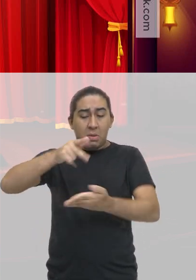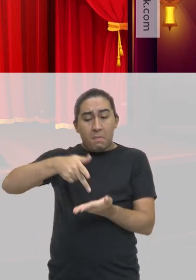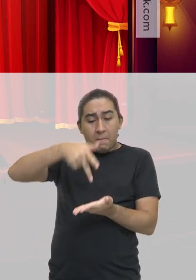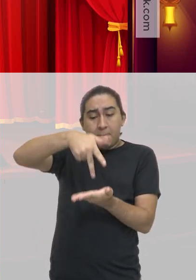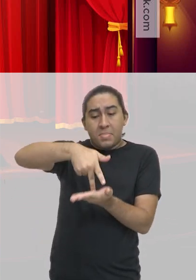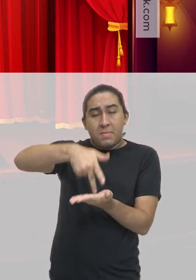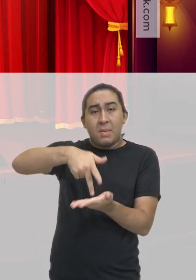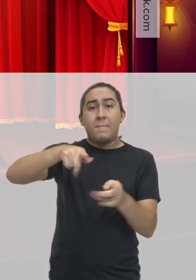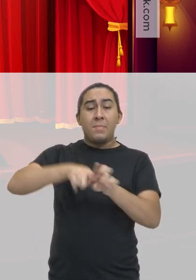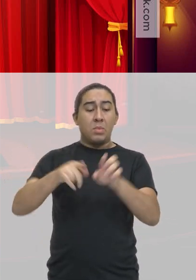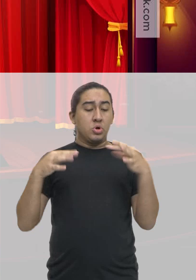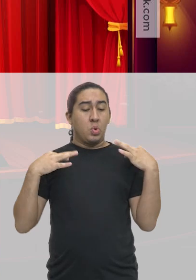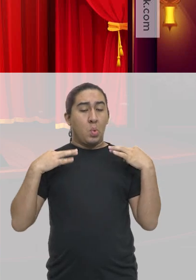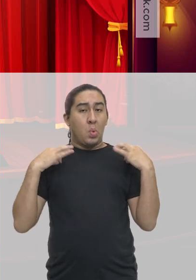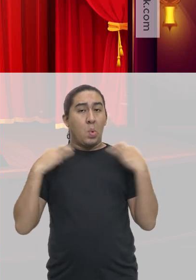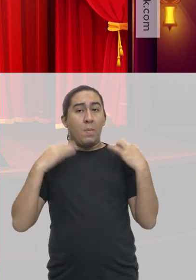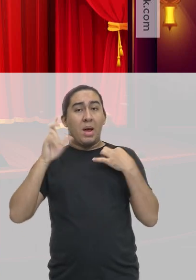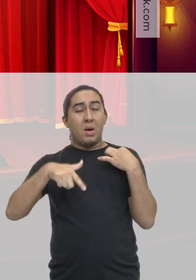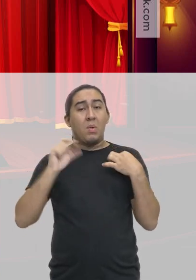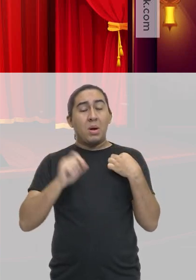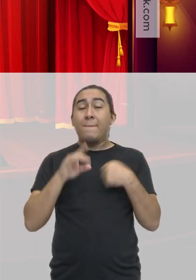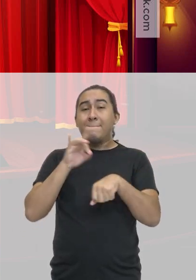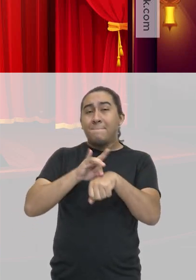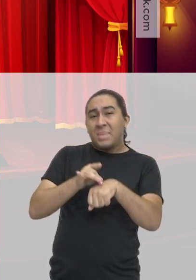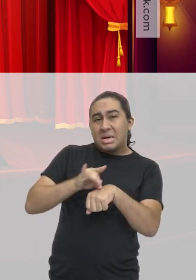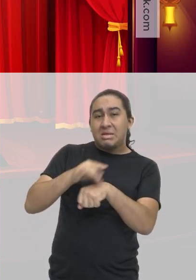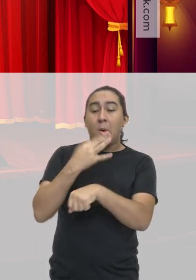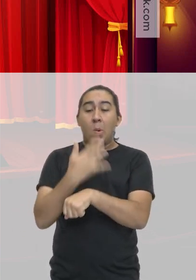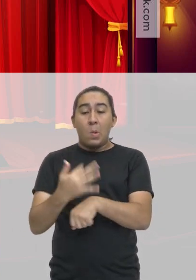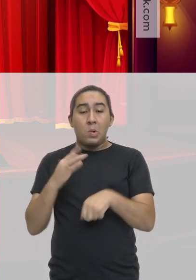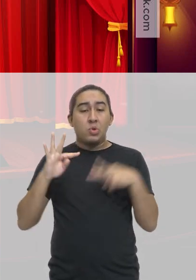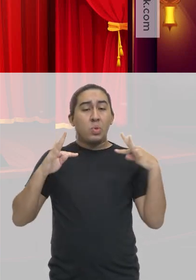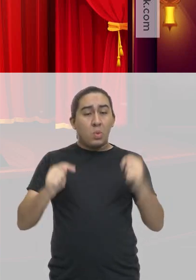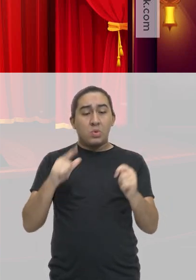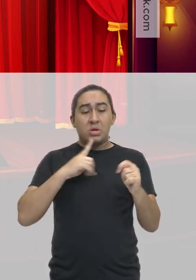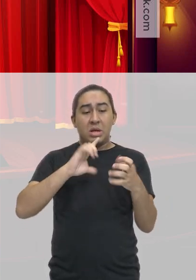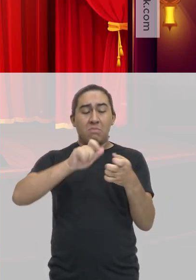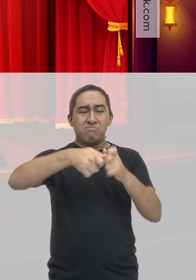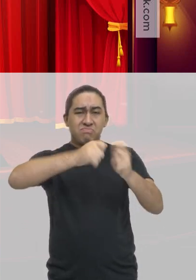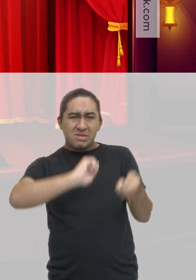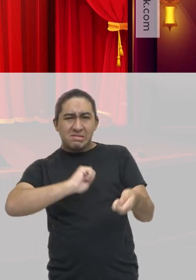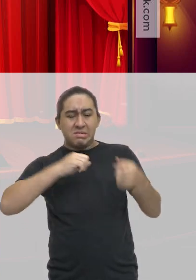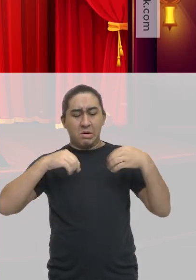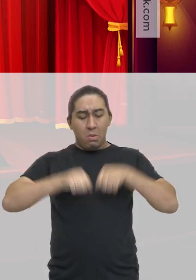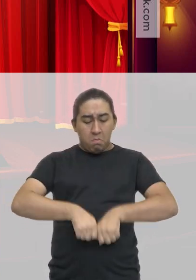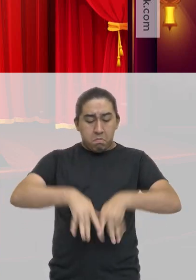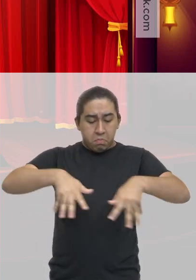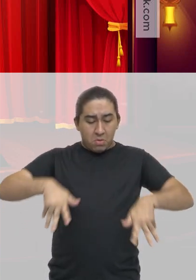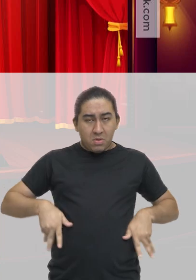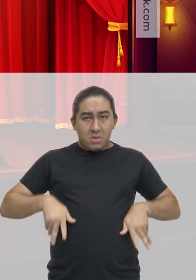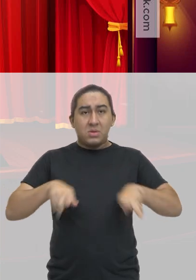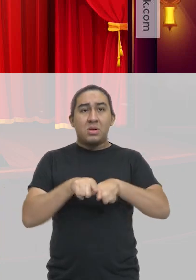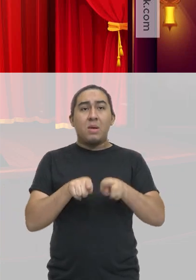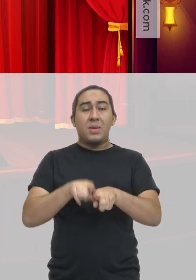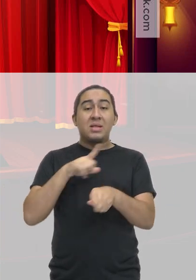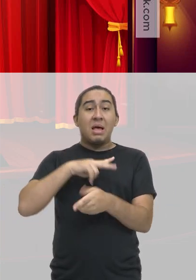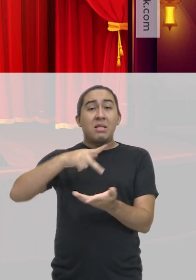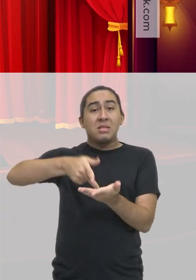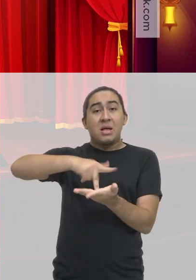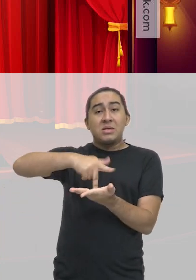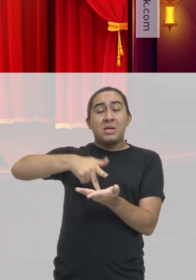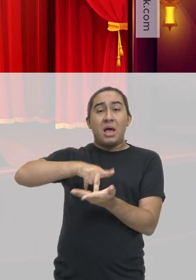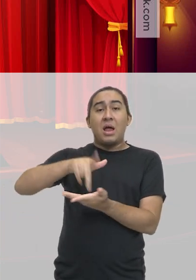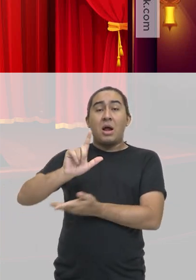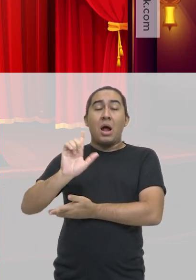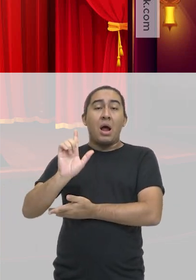o figurino dela era umas roupas pretas, todas estilizadas, rasgadas, o tchutchu, e elas dançaram Lady Gaga.